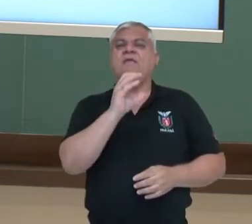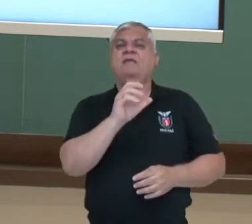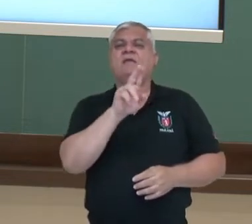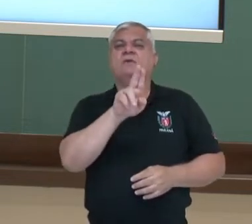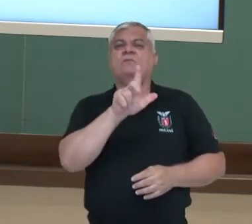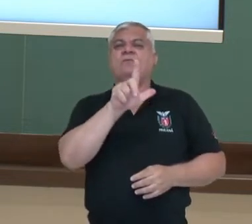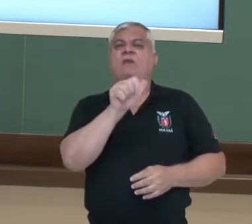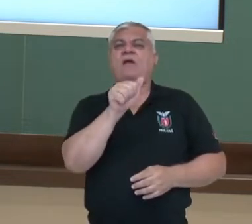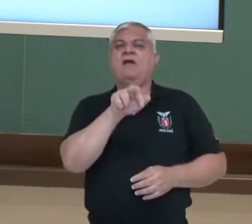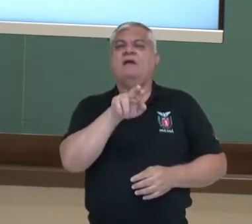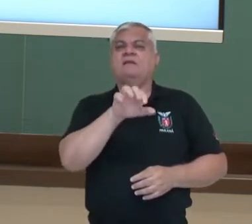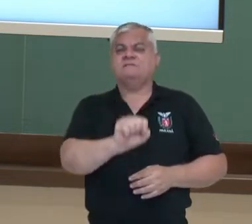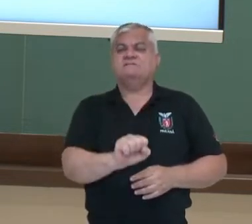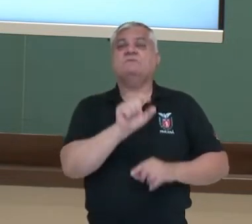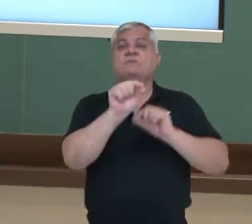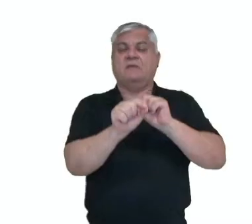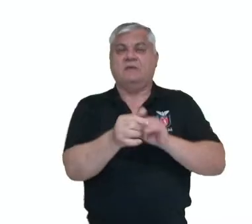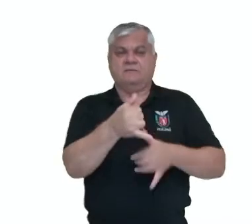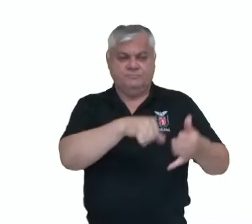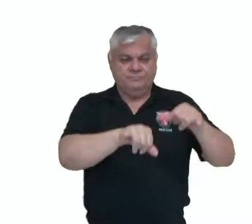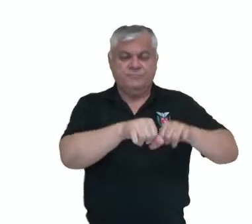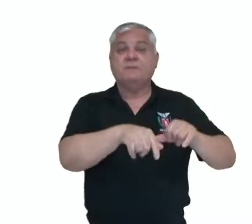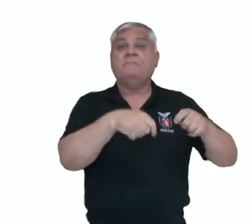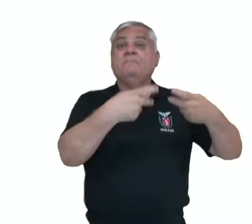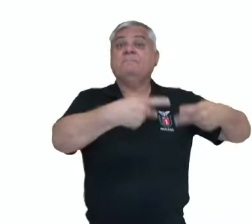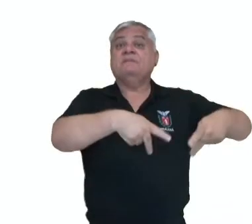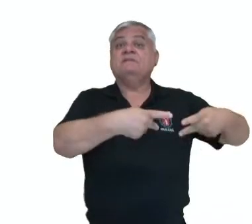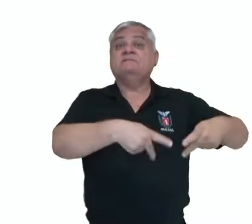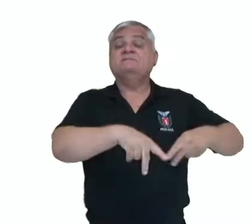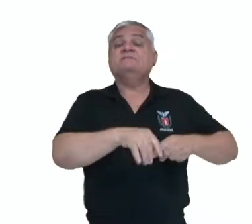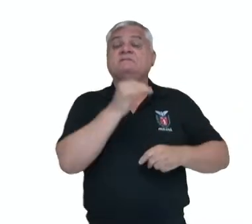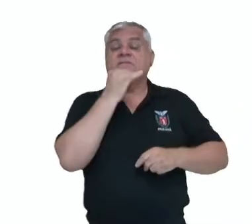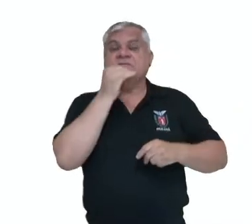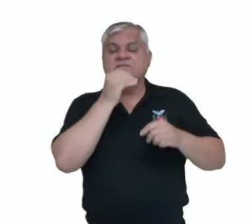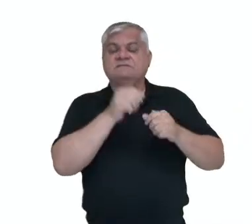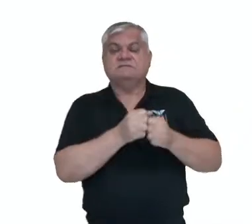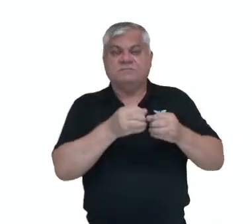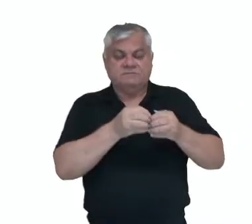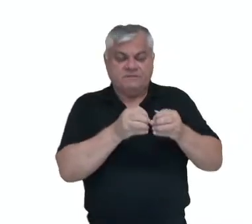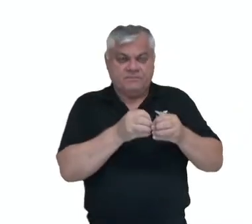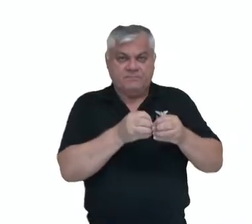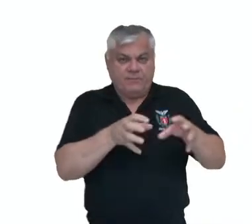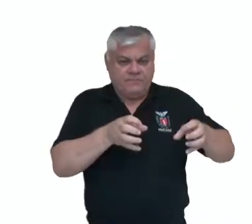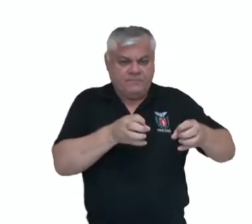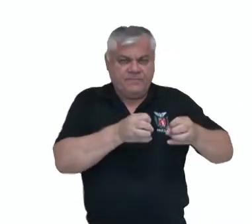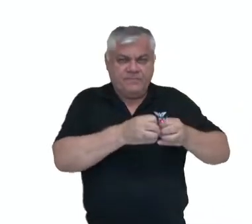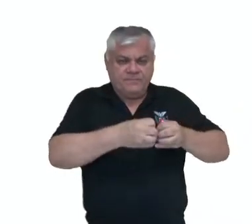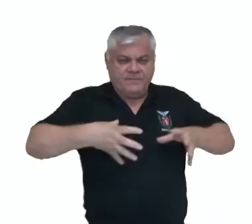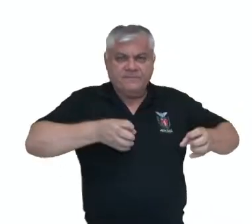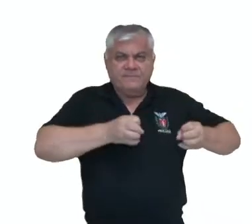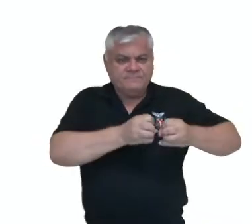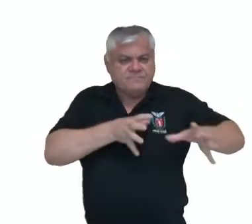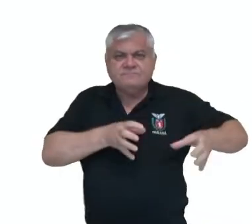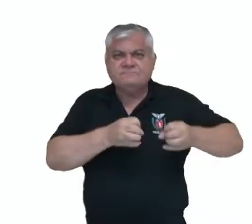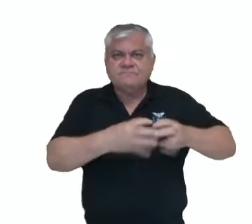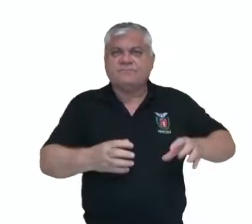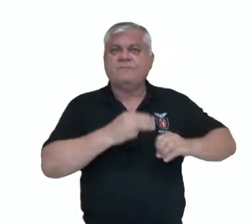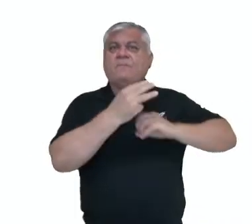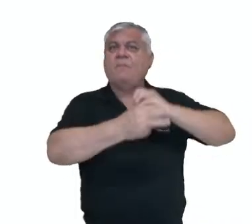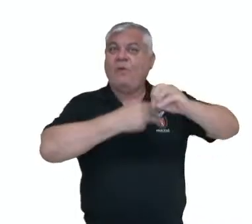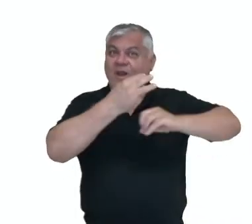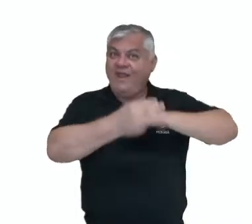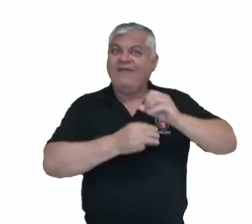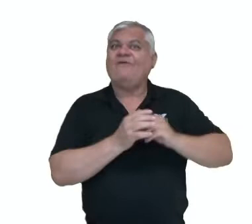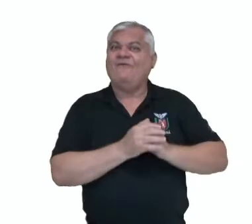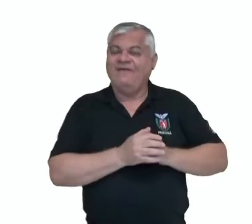moleculares são reações que necessitam que haja uma ruptura das ligações covalentes nas moléculas